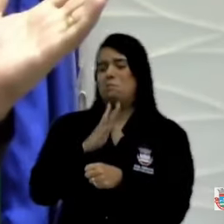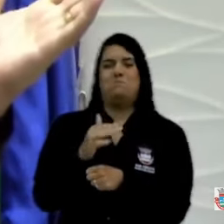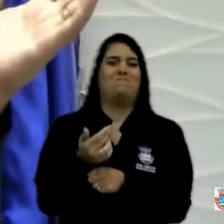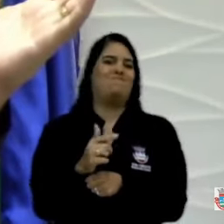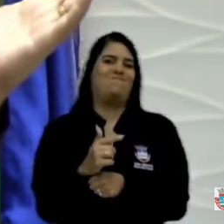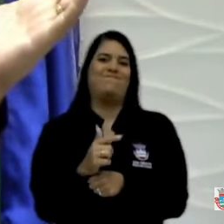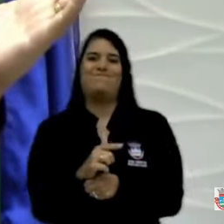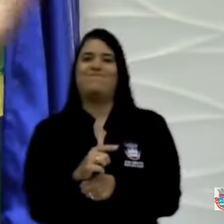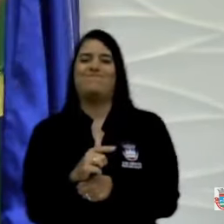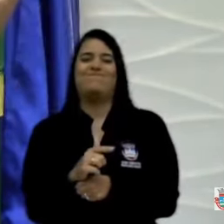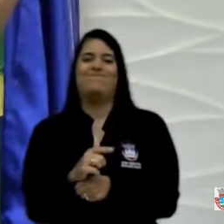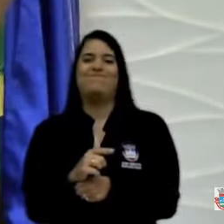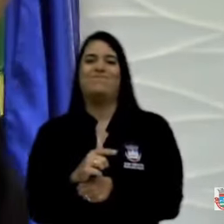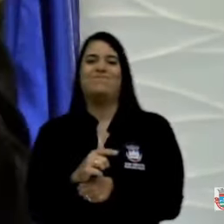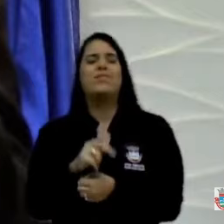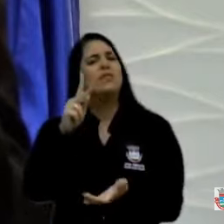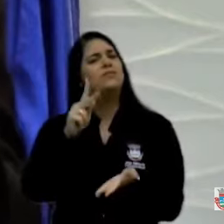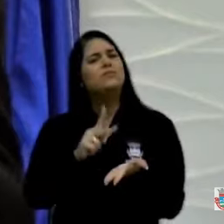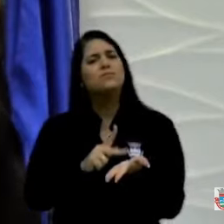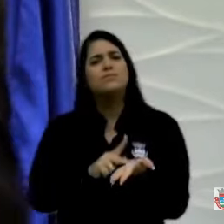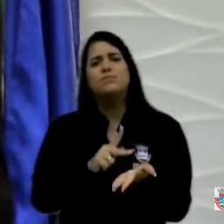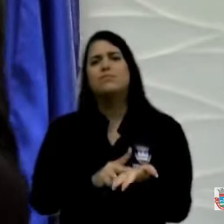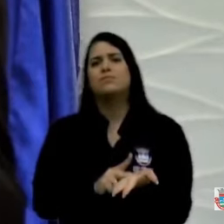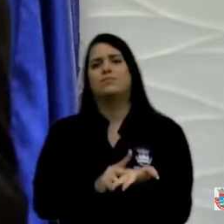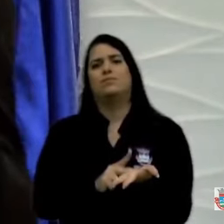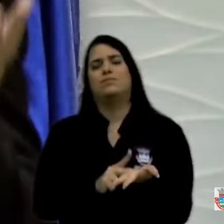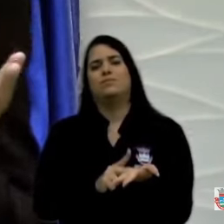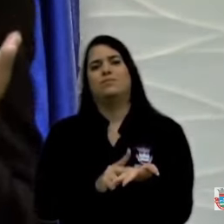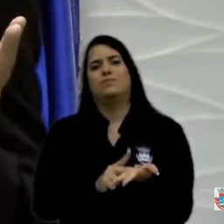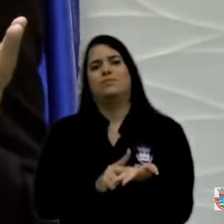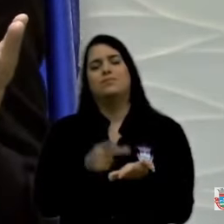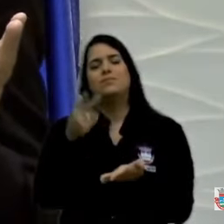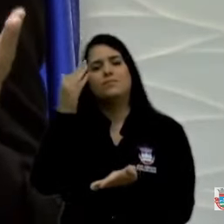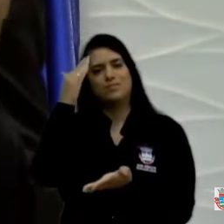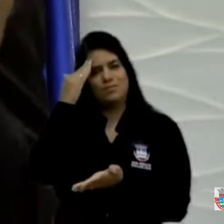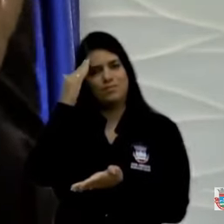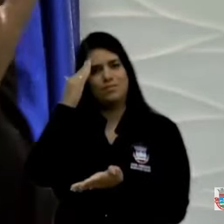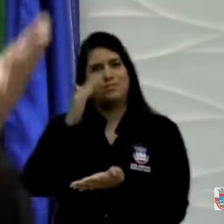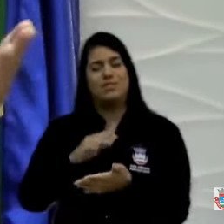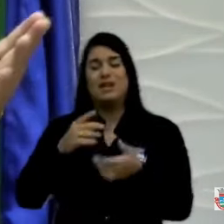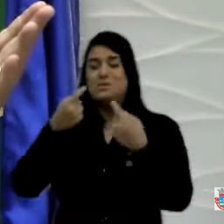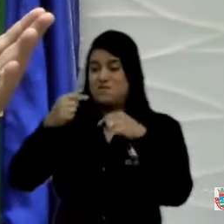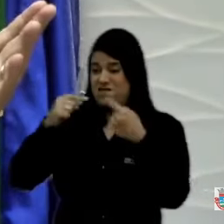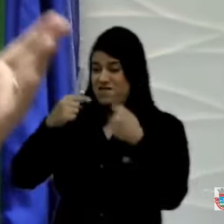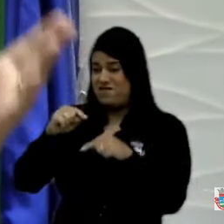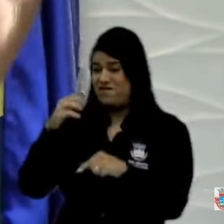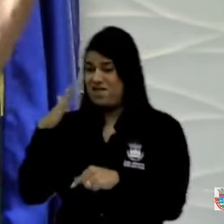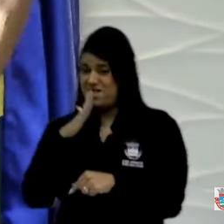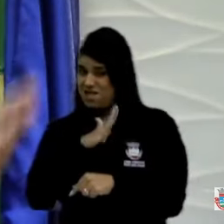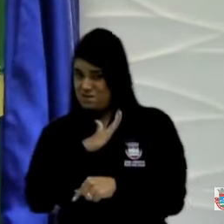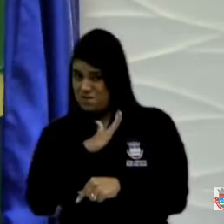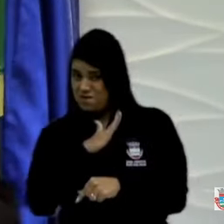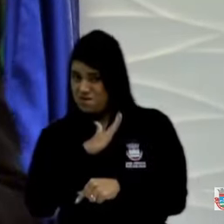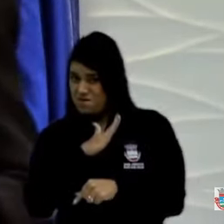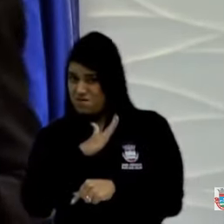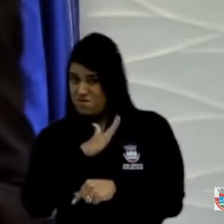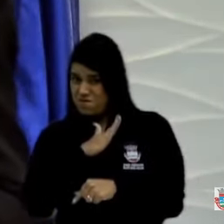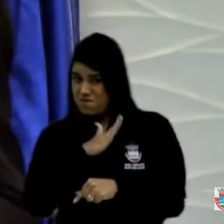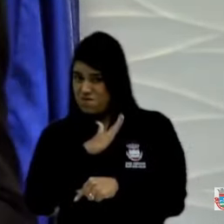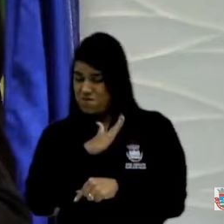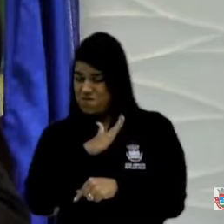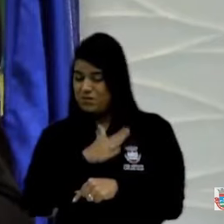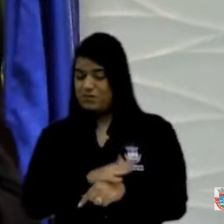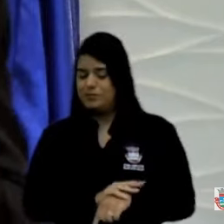tem. É simplesmente dar murro em ponta de faca, querer dizer e querer denegrir